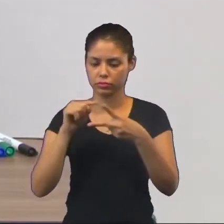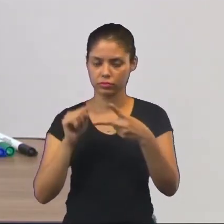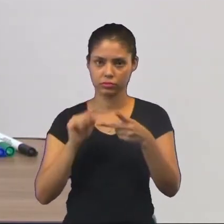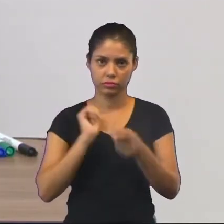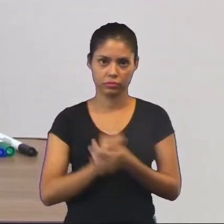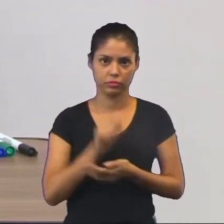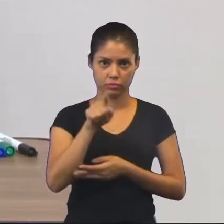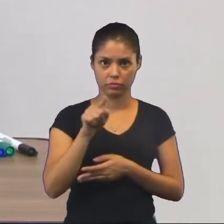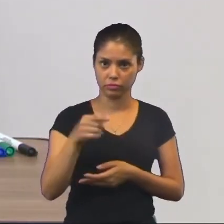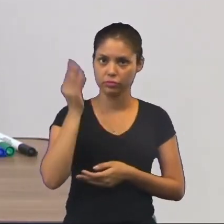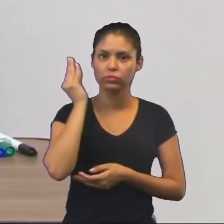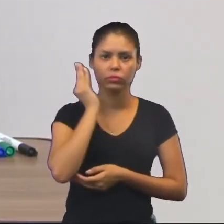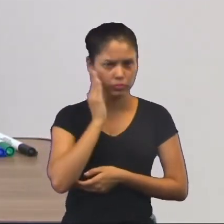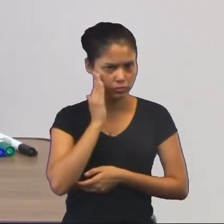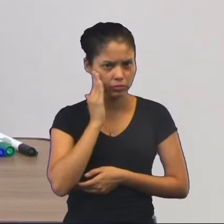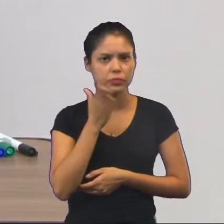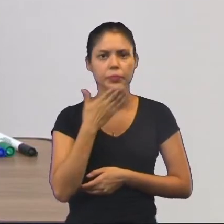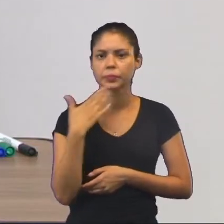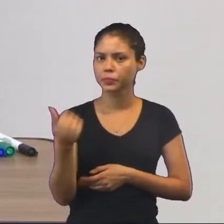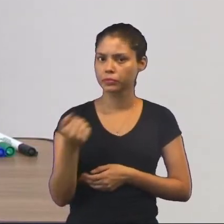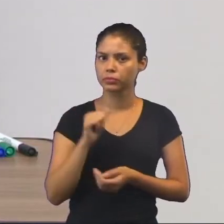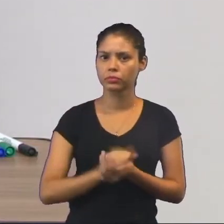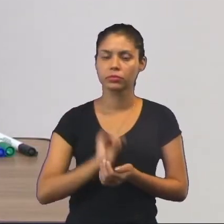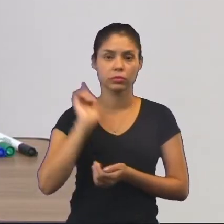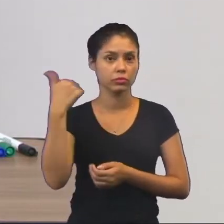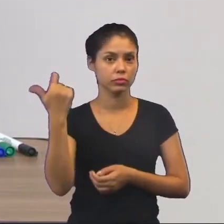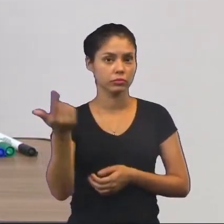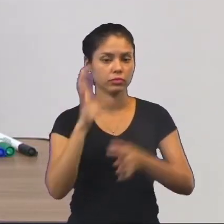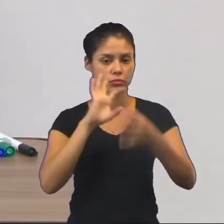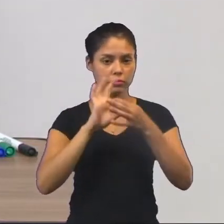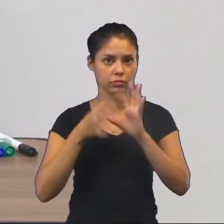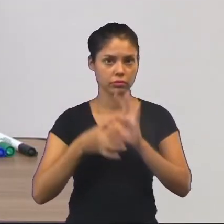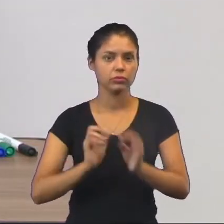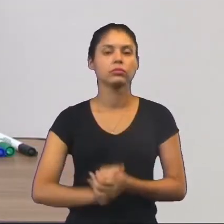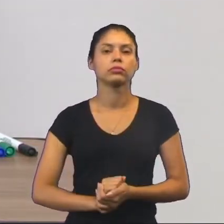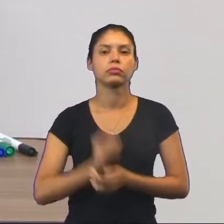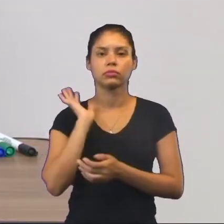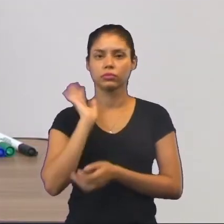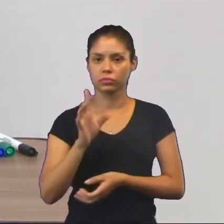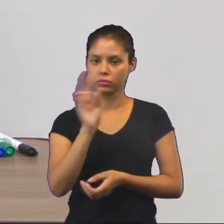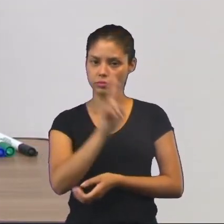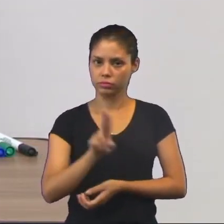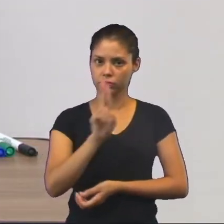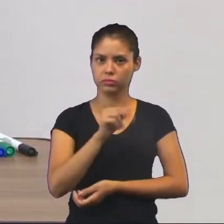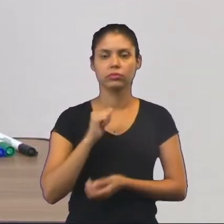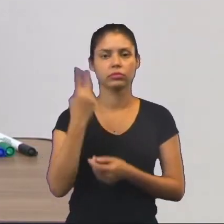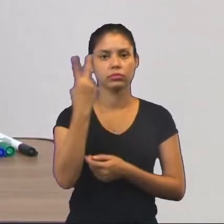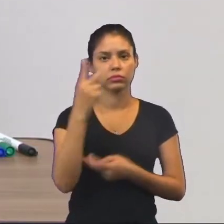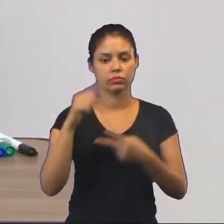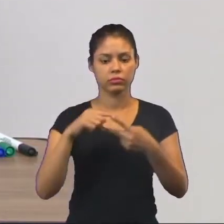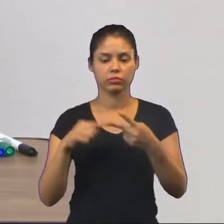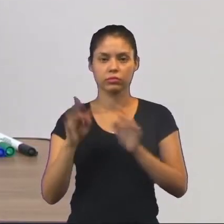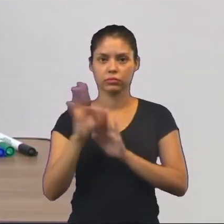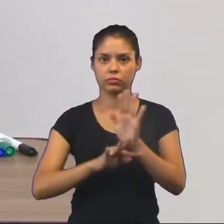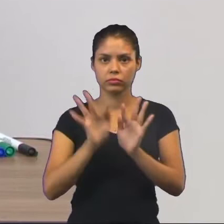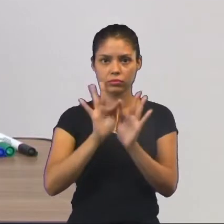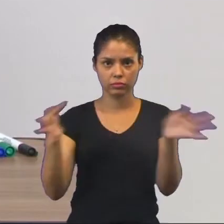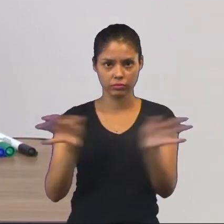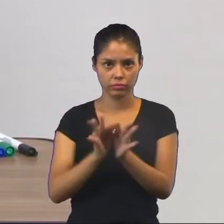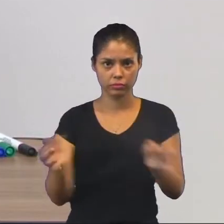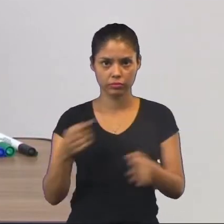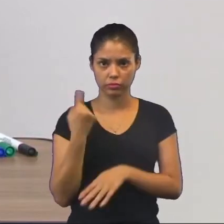frases, para que você compreenda ainda melhor em um outro contexto. Já fizemos a utilização de dois textos e agora eu peguei duas